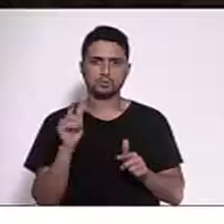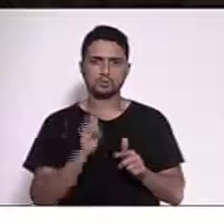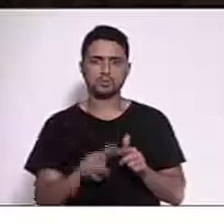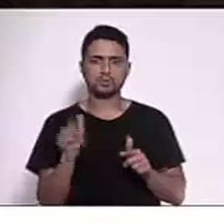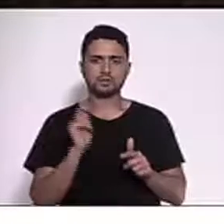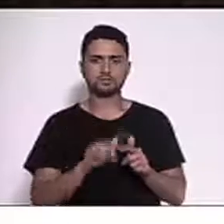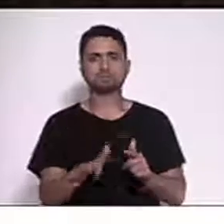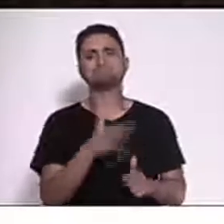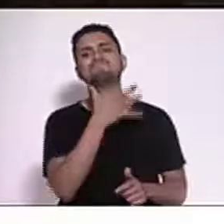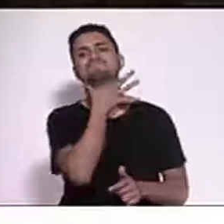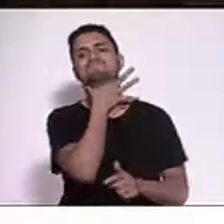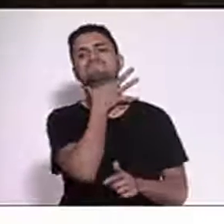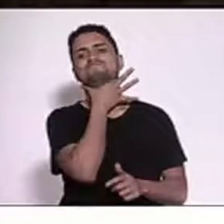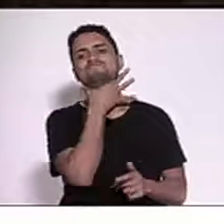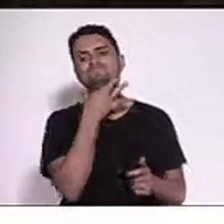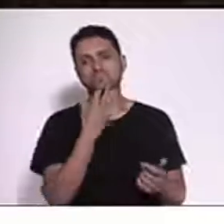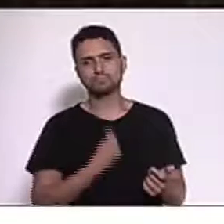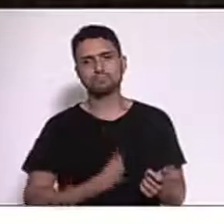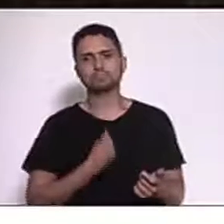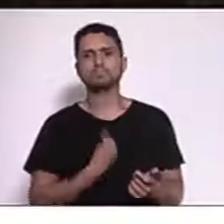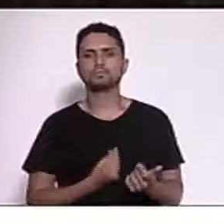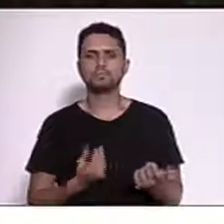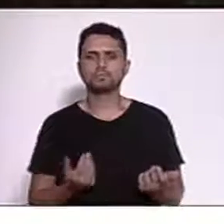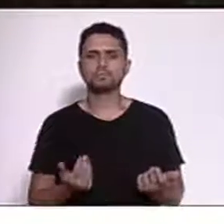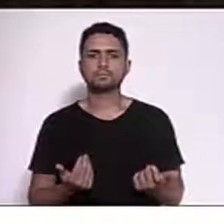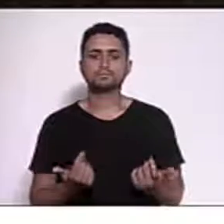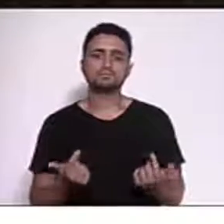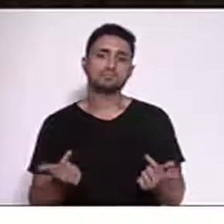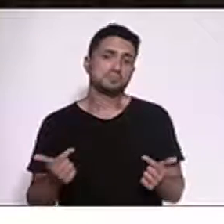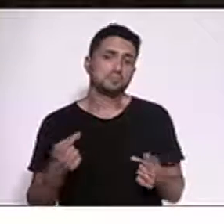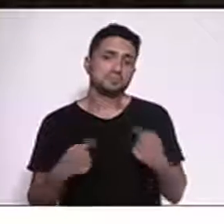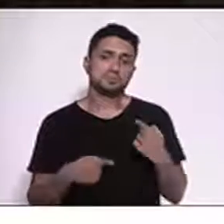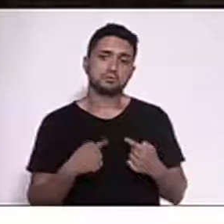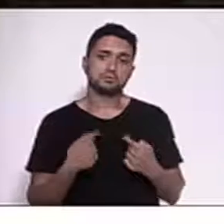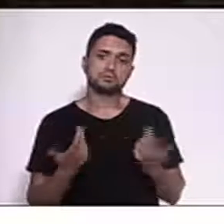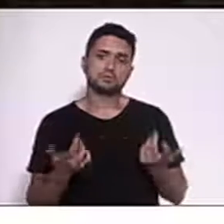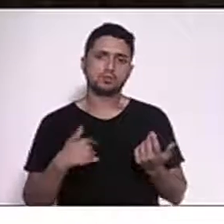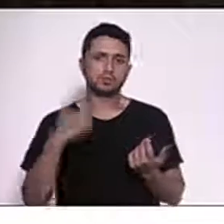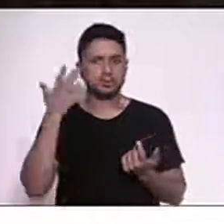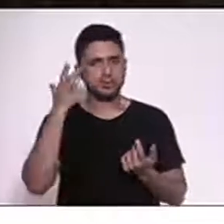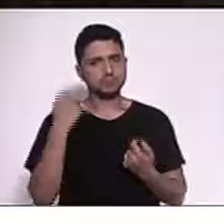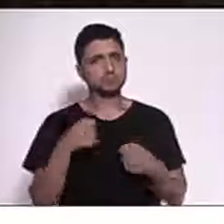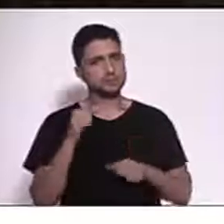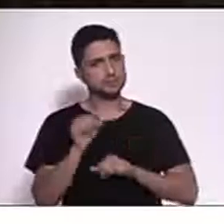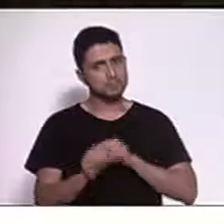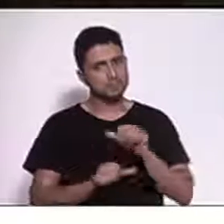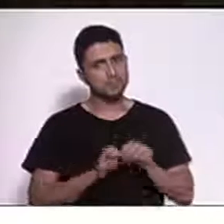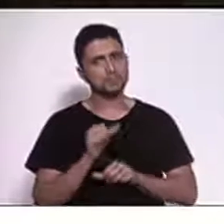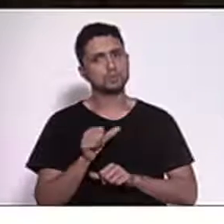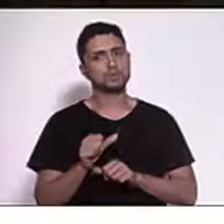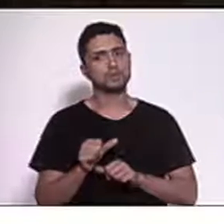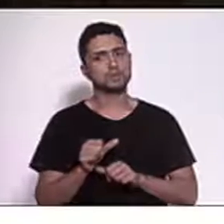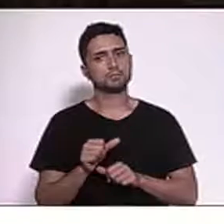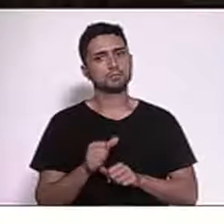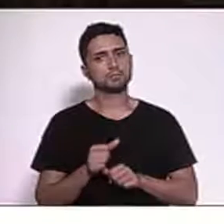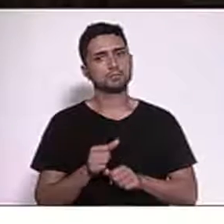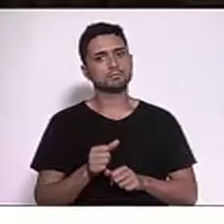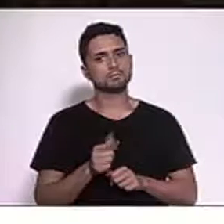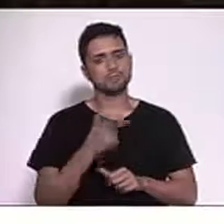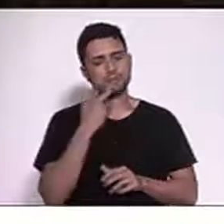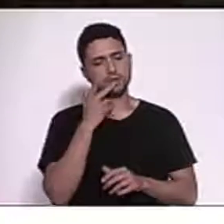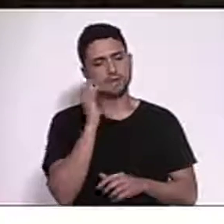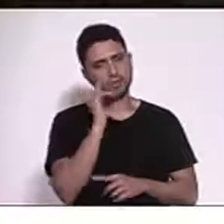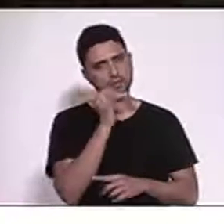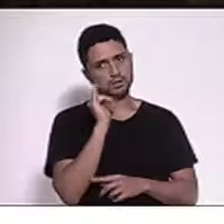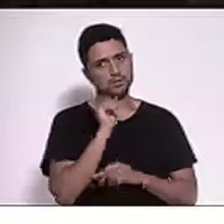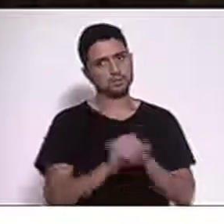calamidade que ele vive. Então, eu acho que a gente também tem que mudar um pouco o rumo da prosa. Nós não devemos,